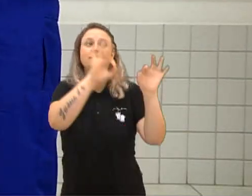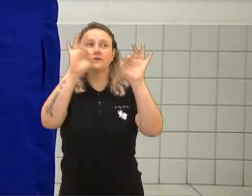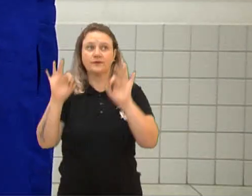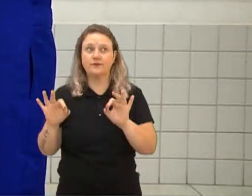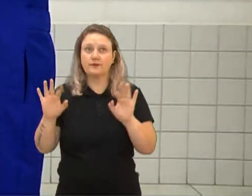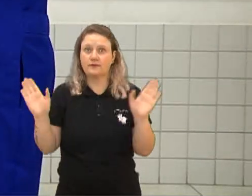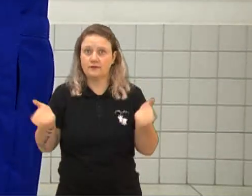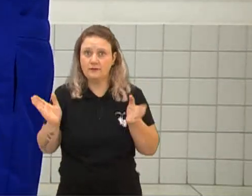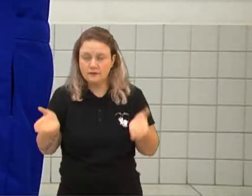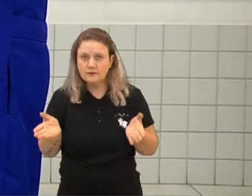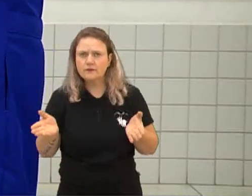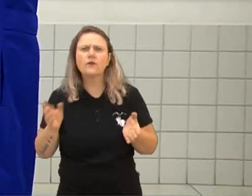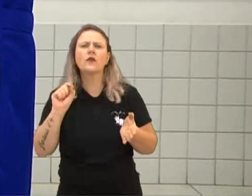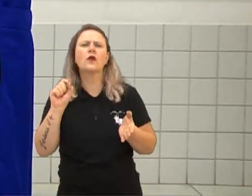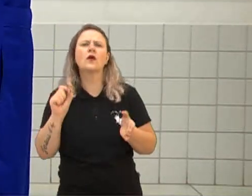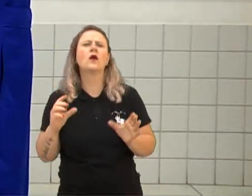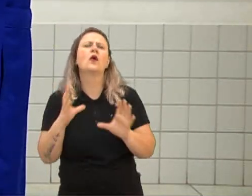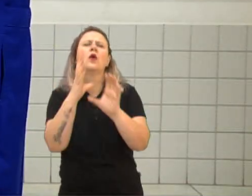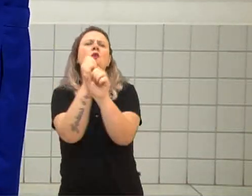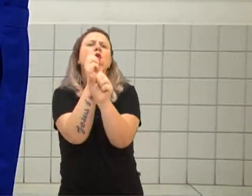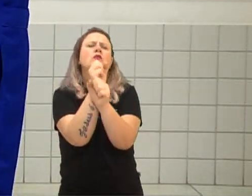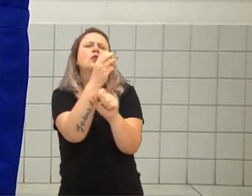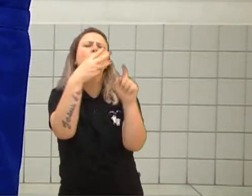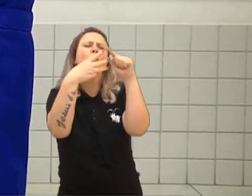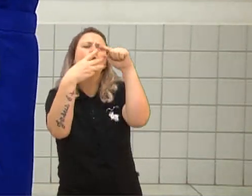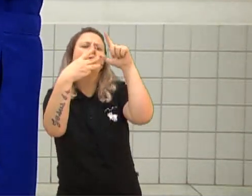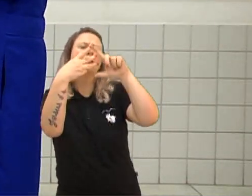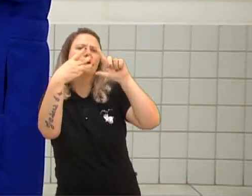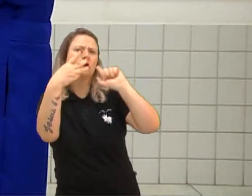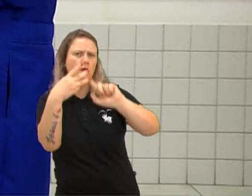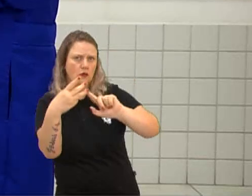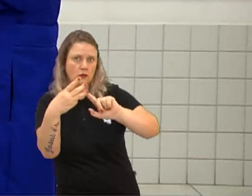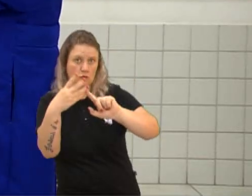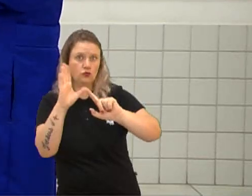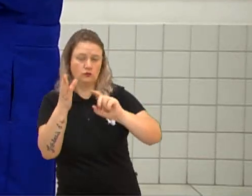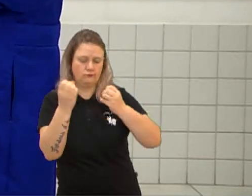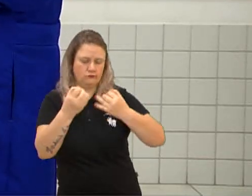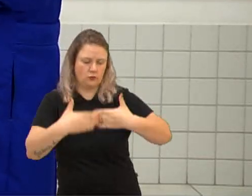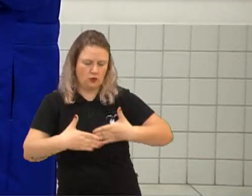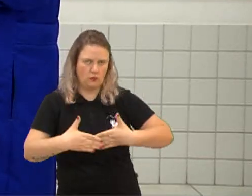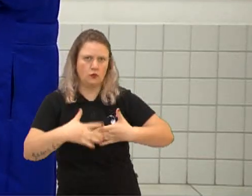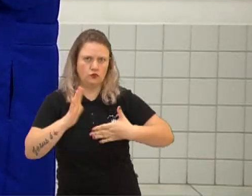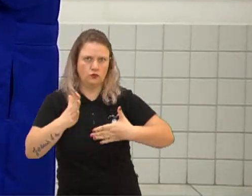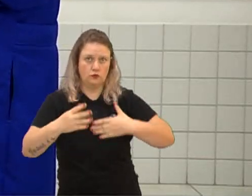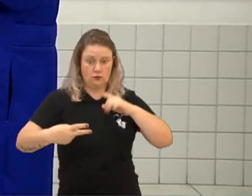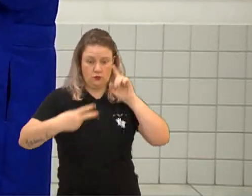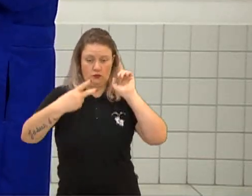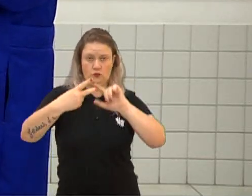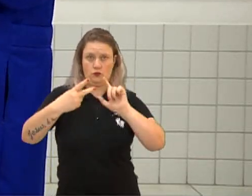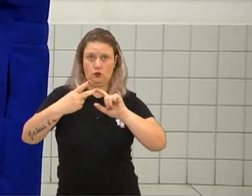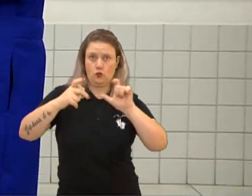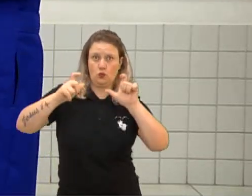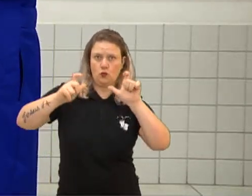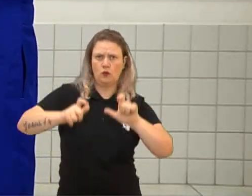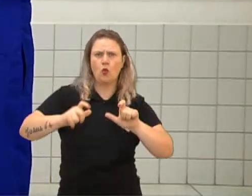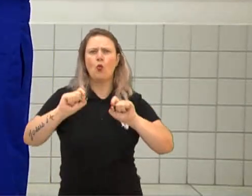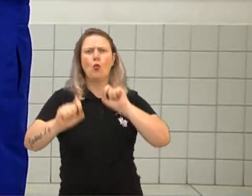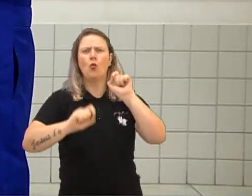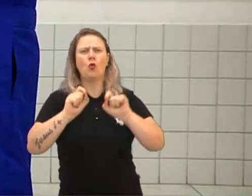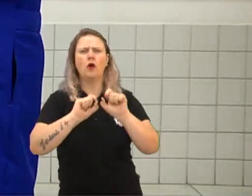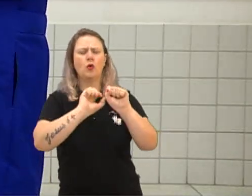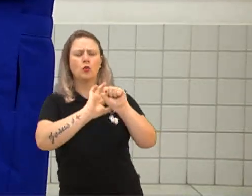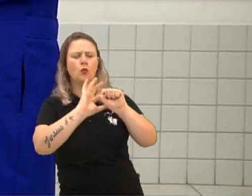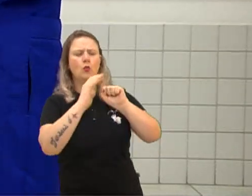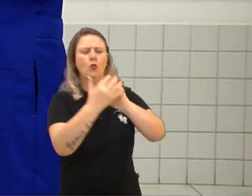que são contos mesmo 3 critérios que nós tínhamos falado. Então, vamos para o segundo. Localizar o